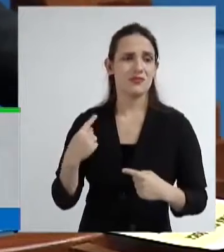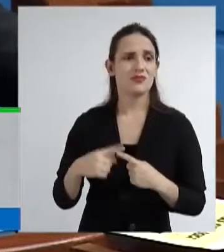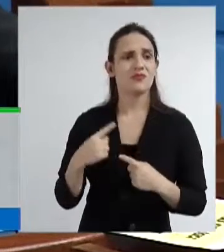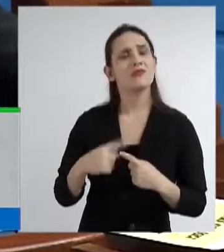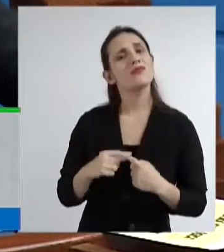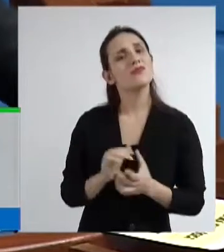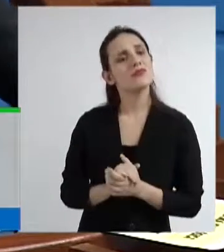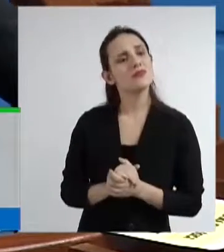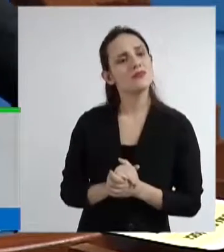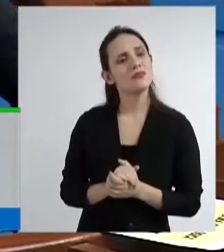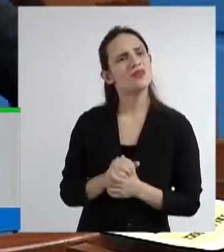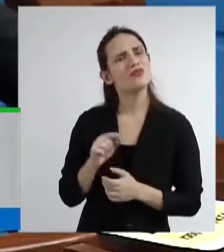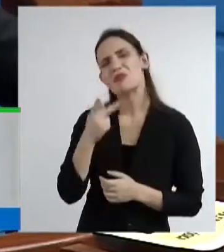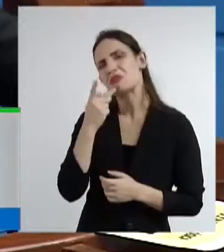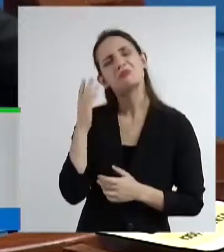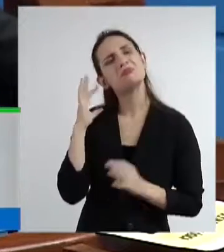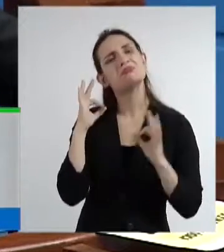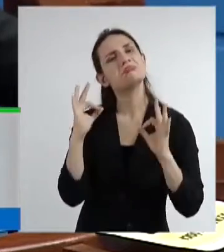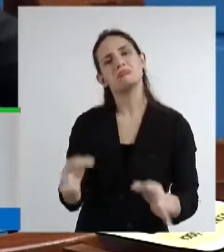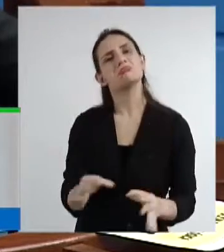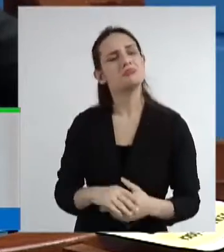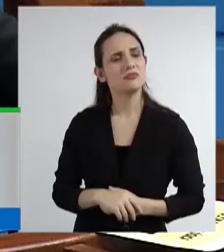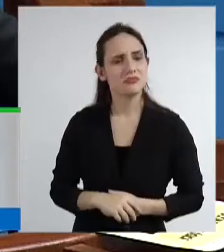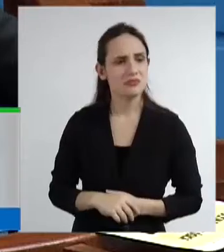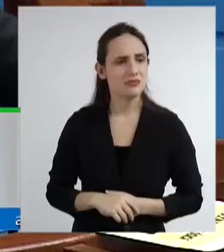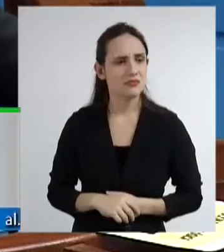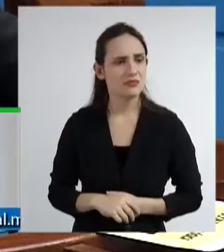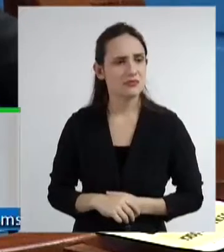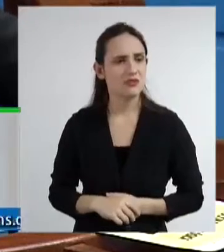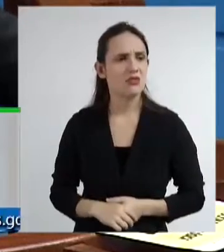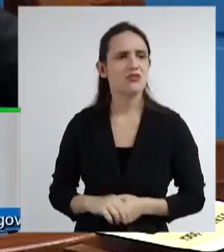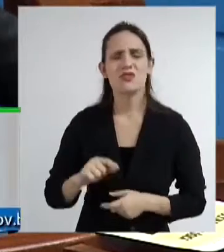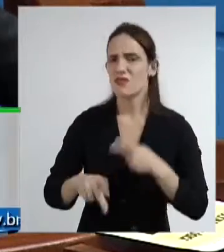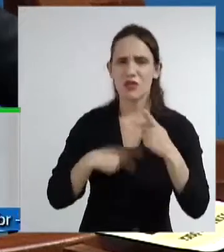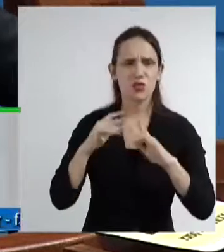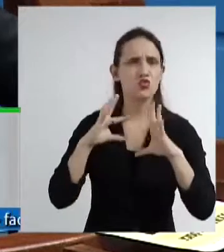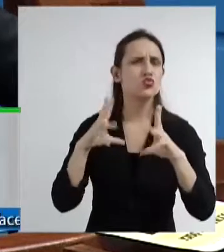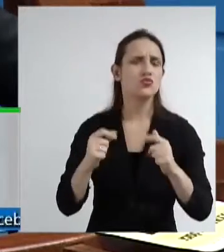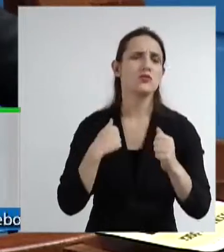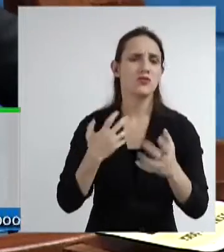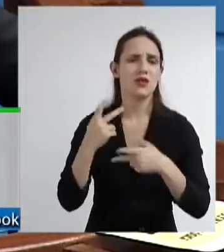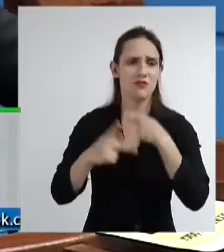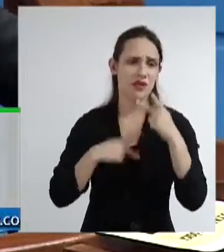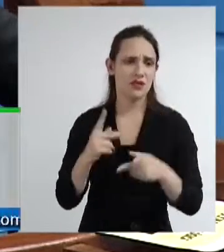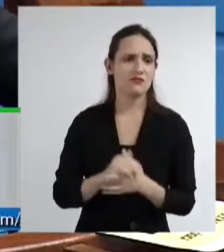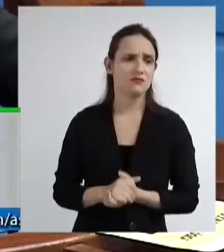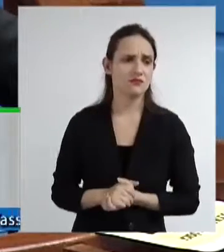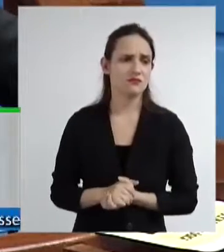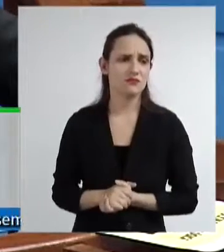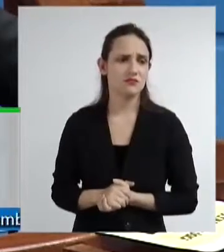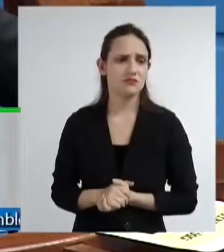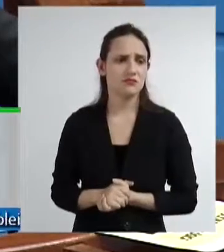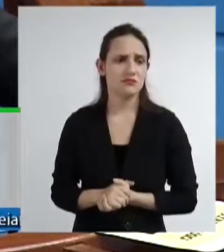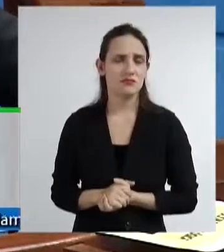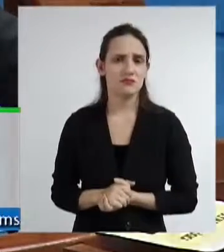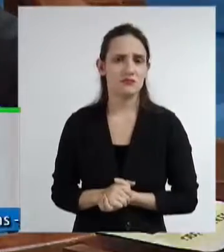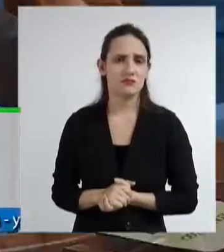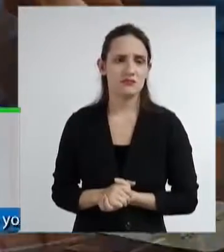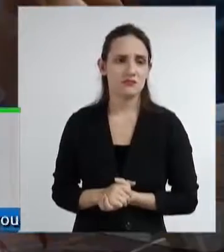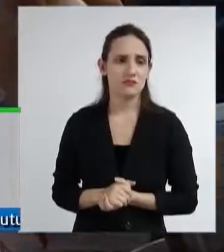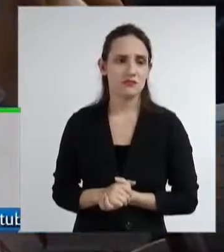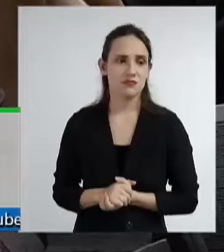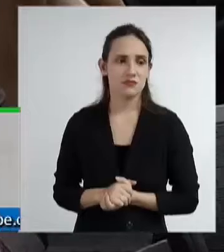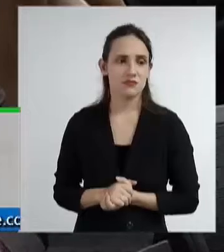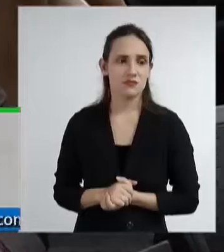Vossa Excelência foi brilhante. Vossa Excelência traduziu tudo aquilo que eu gostaria de falar. Isso aqui não é